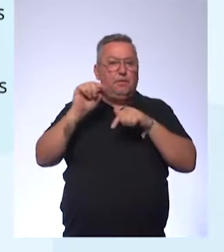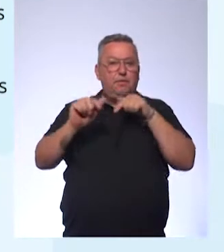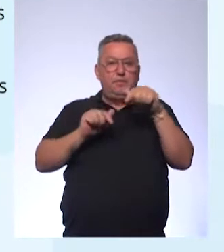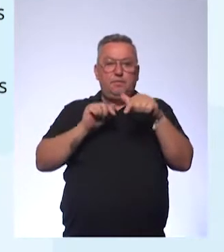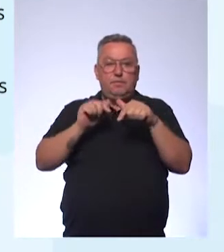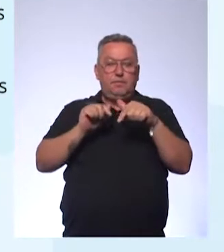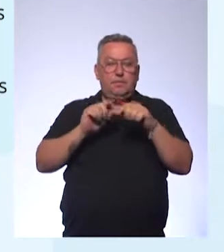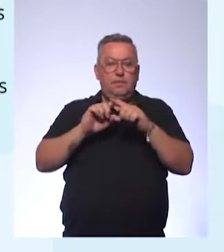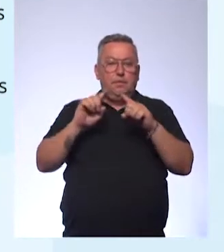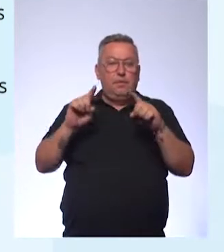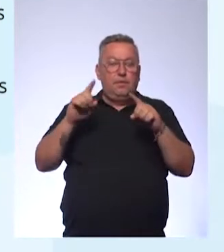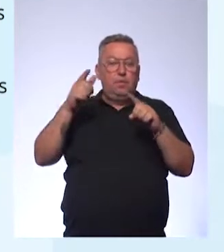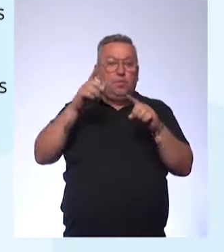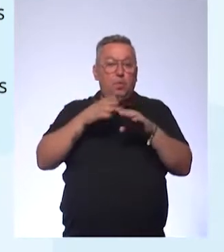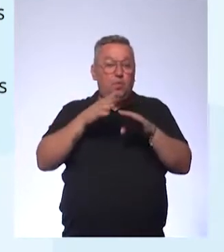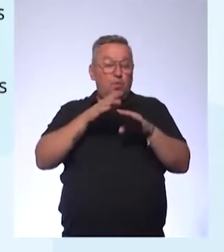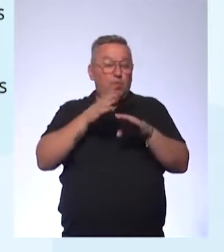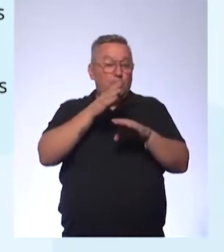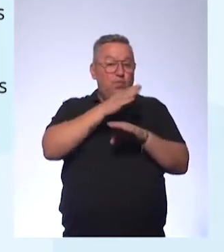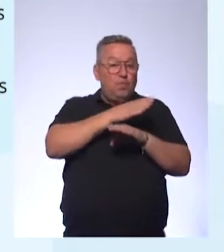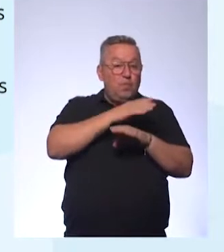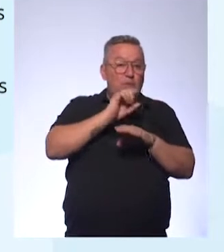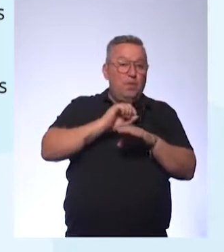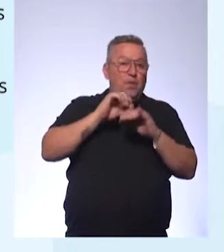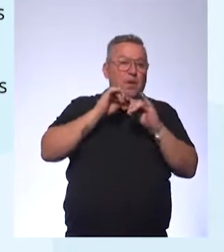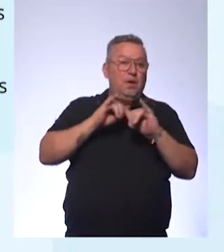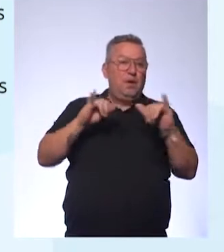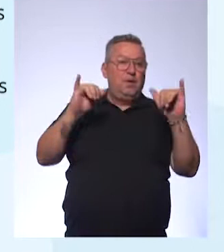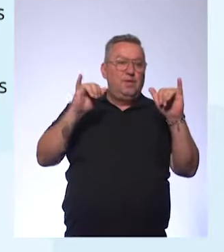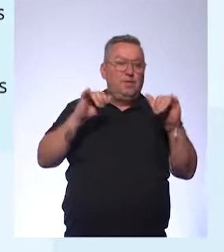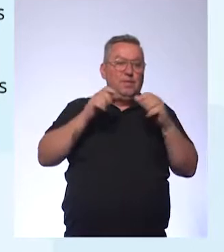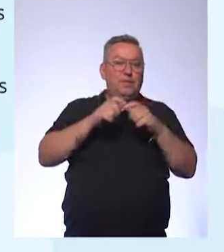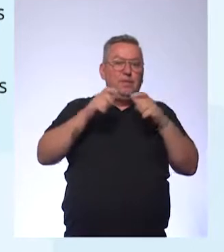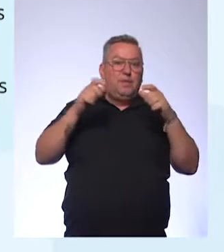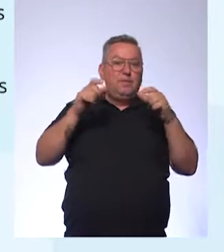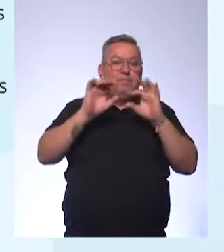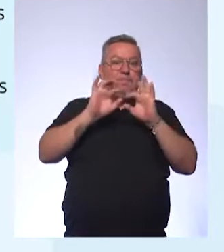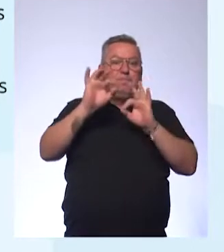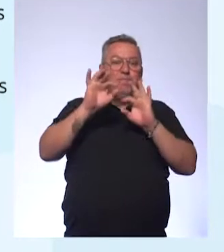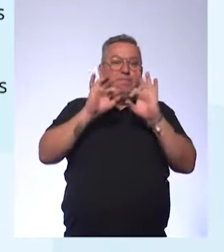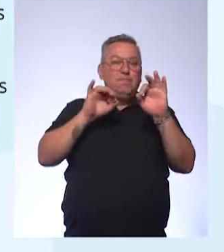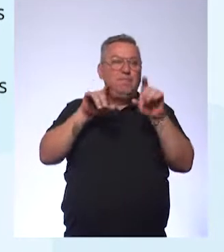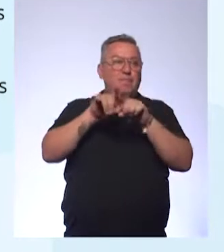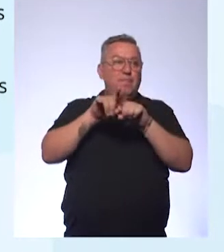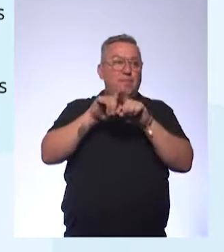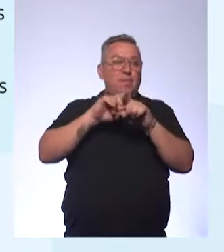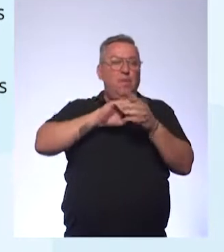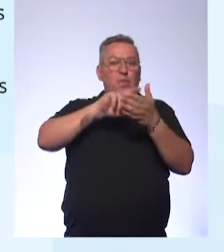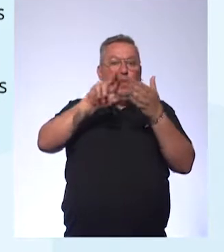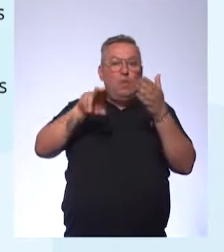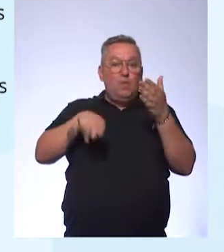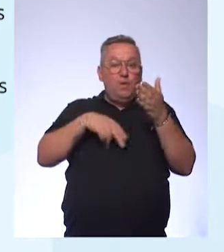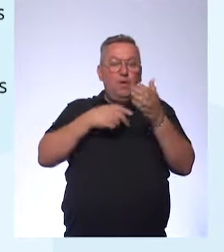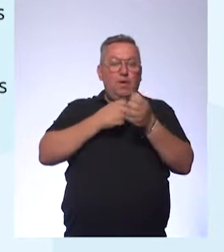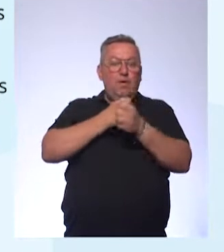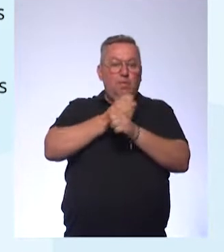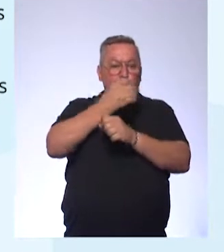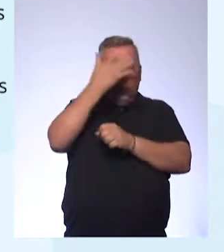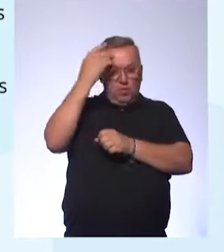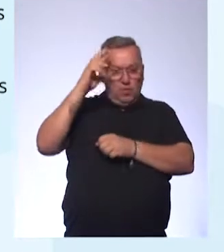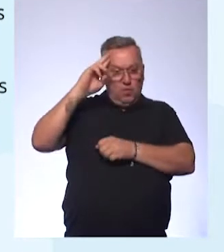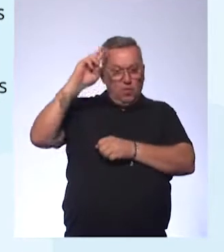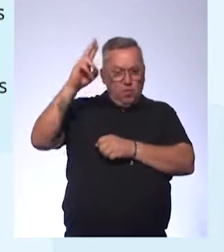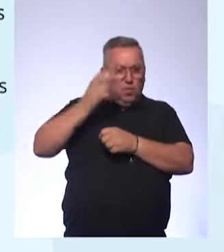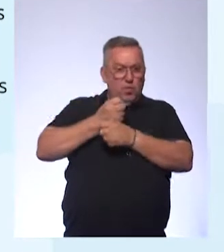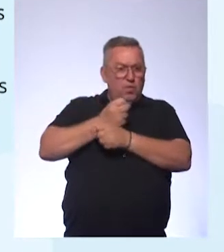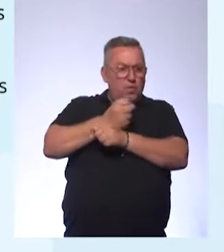serviço. Por outro lado, era anunciada em grandes medidas e também por diversos